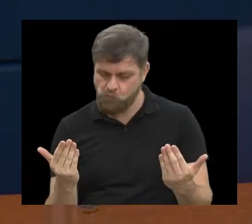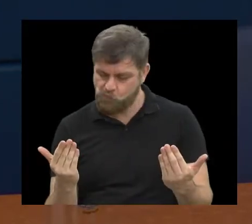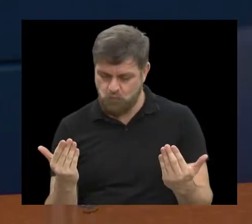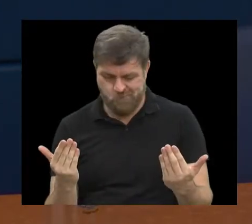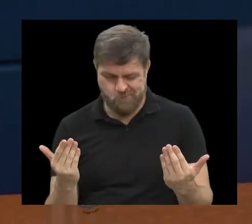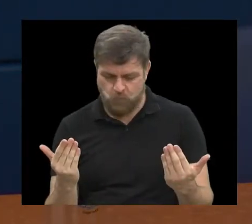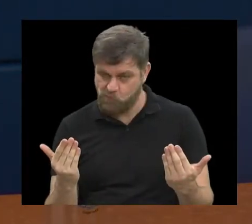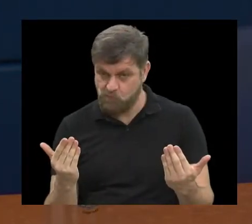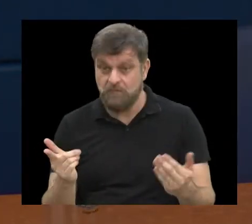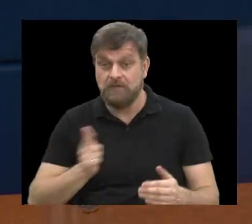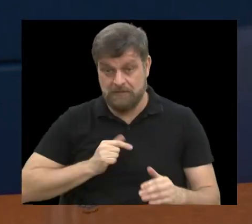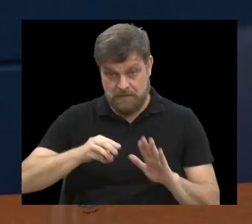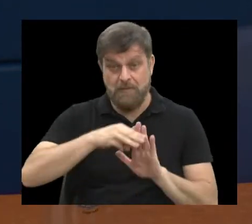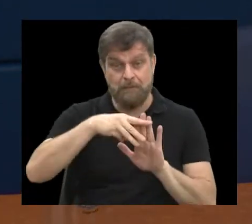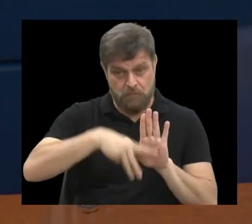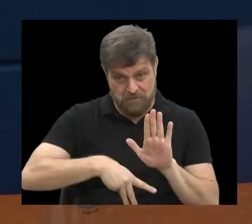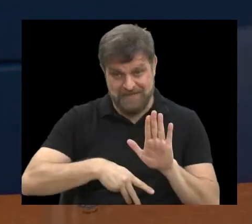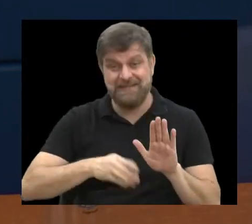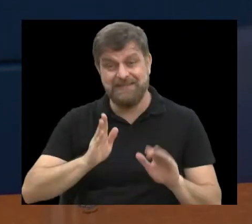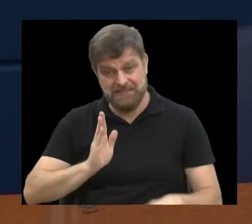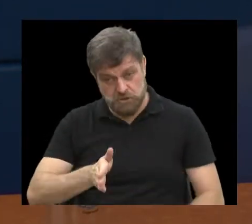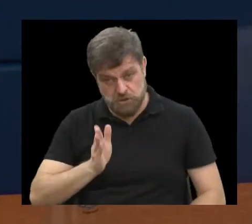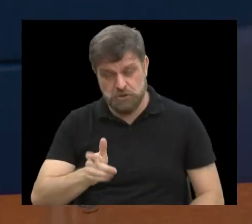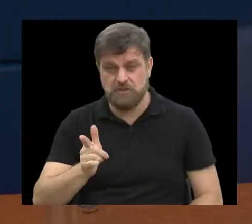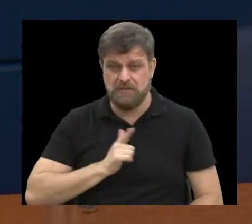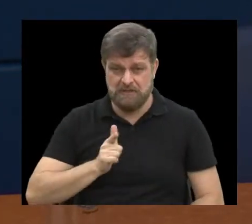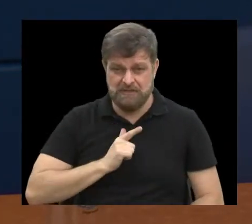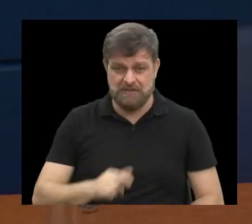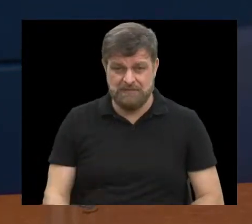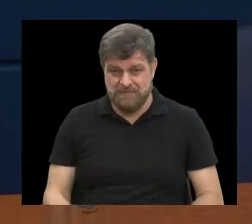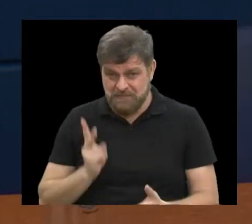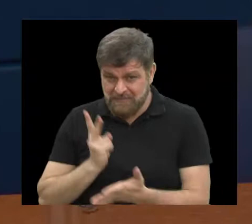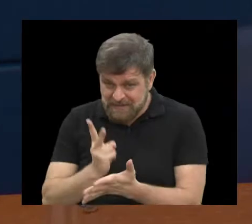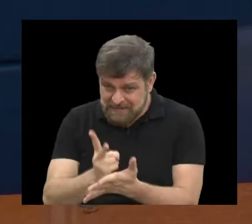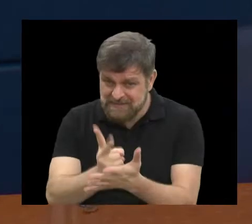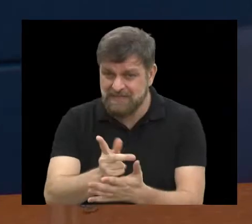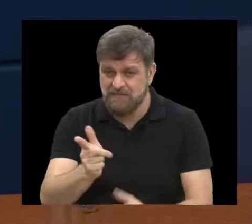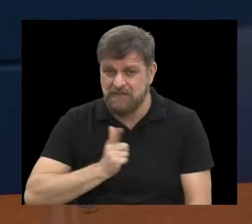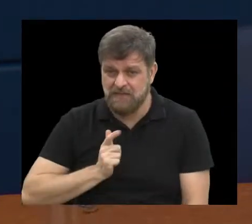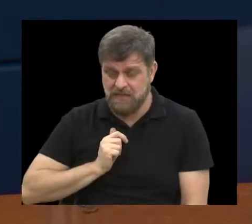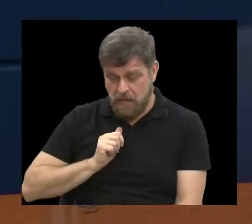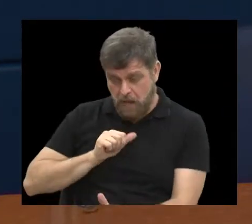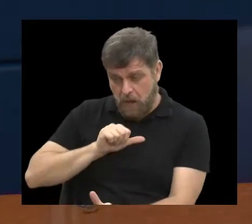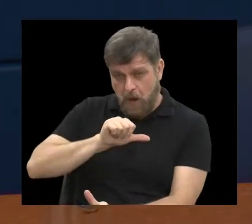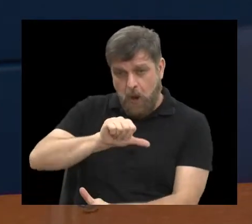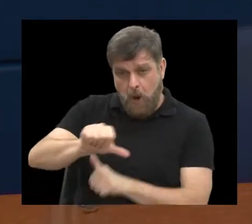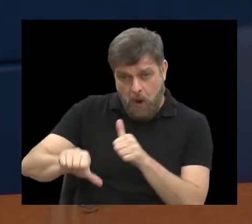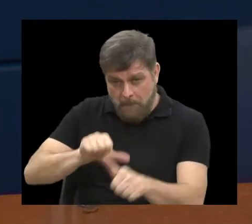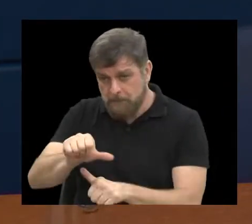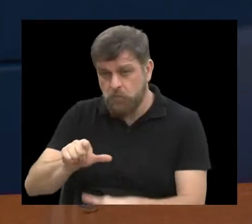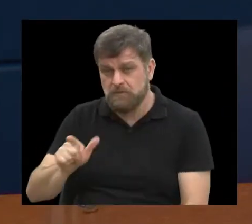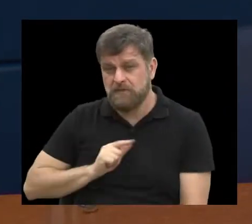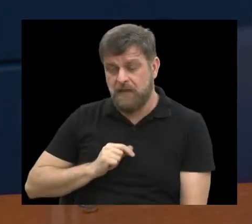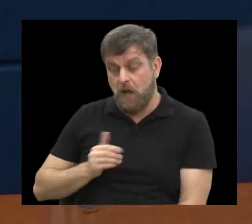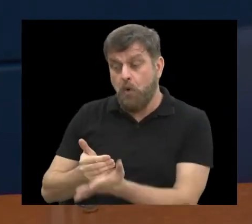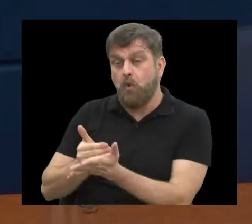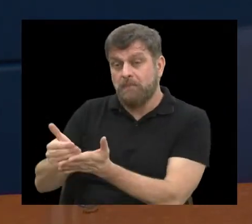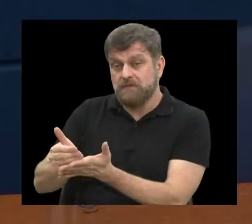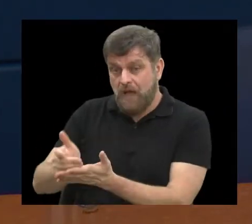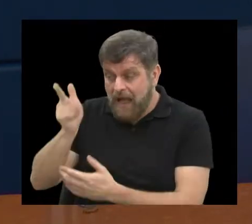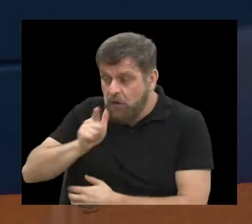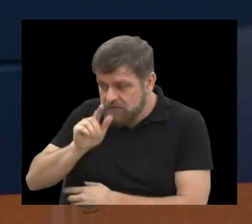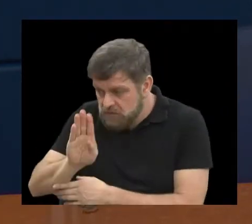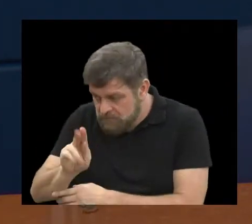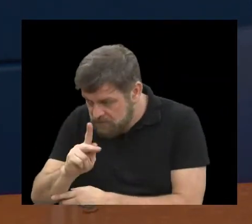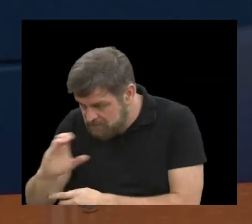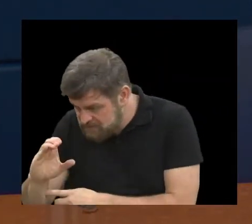na portaria, tá? Mas, sempre que houver mudança das condições que deram origem ao